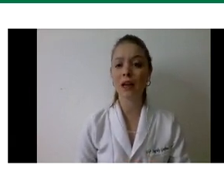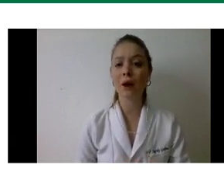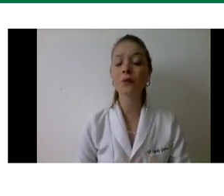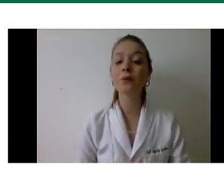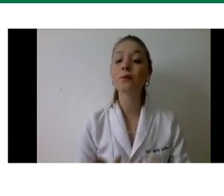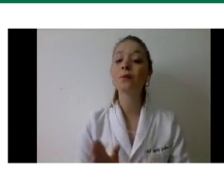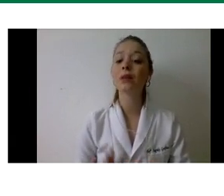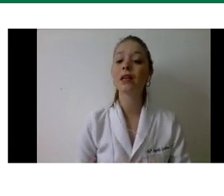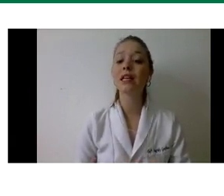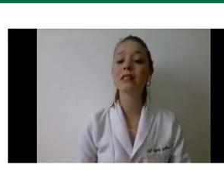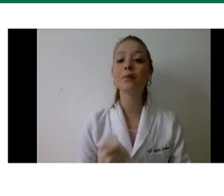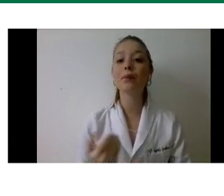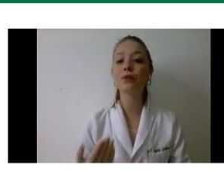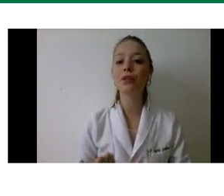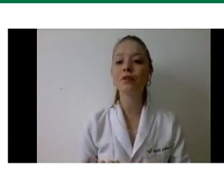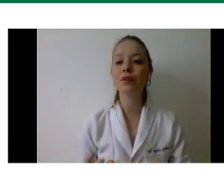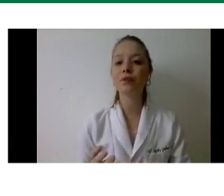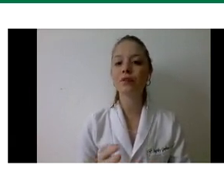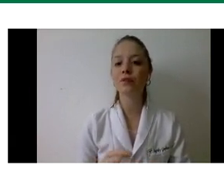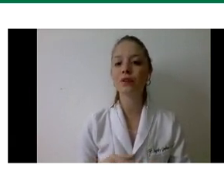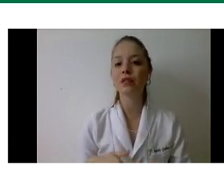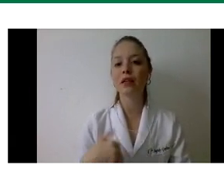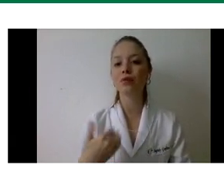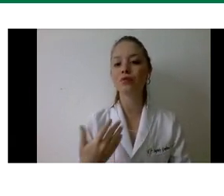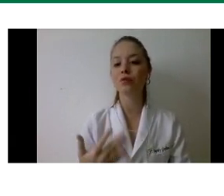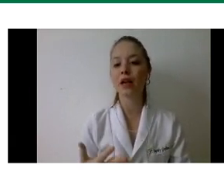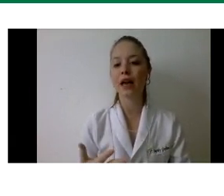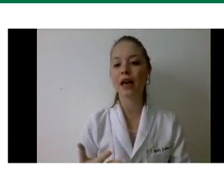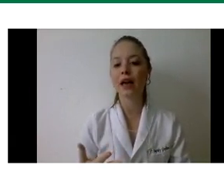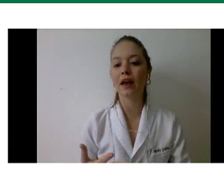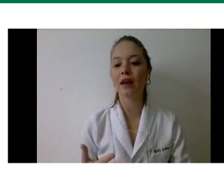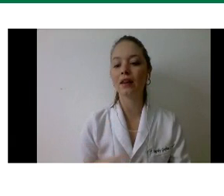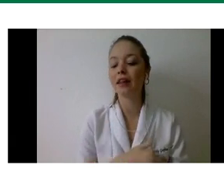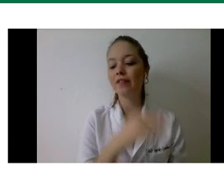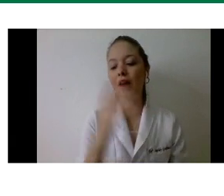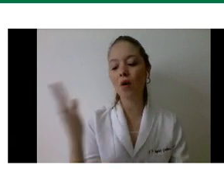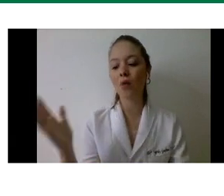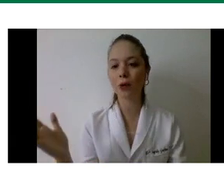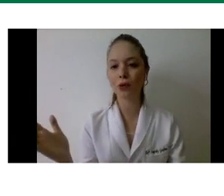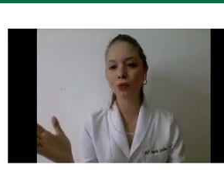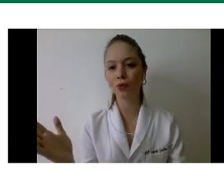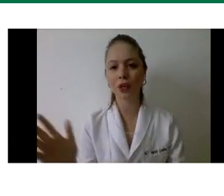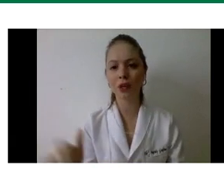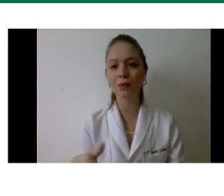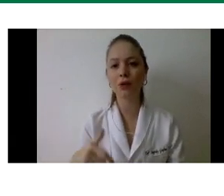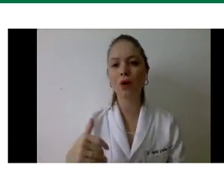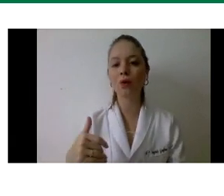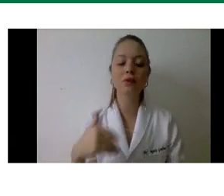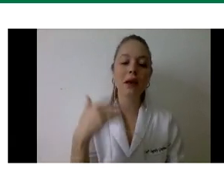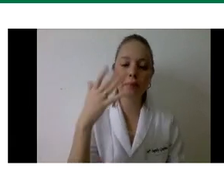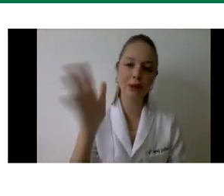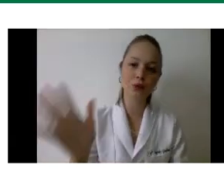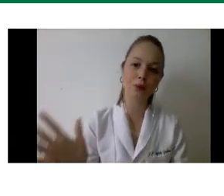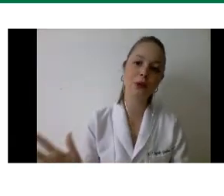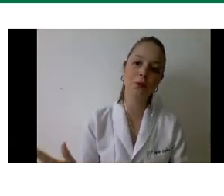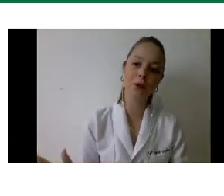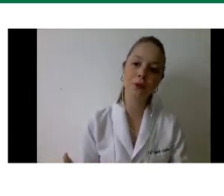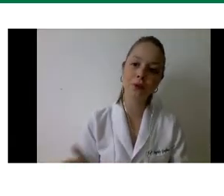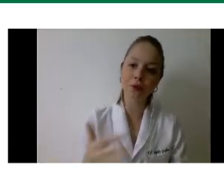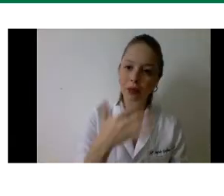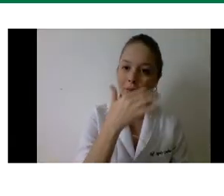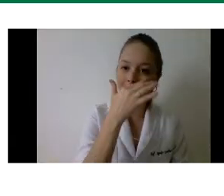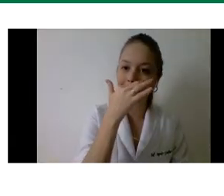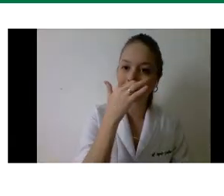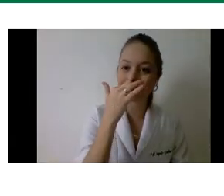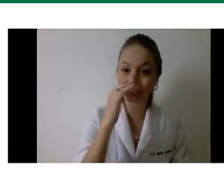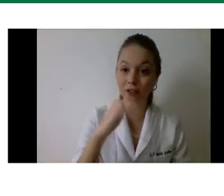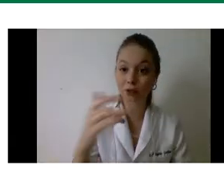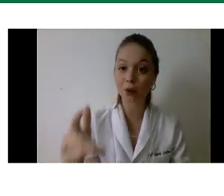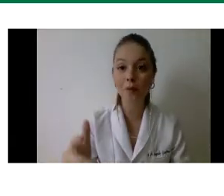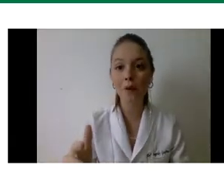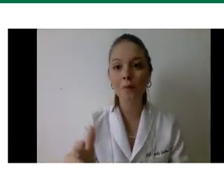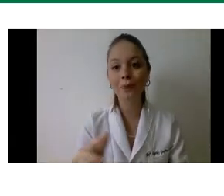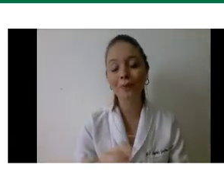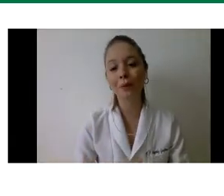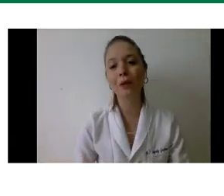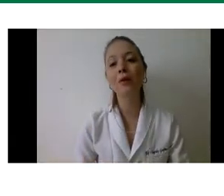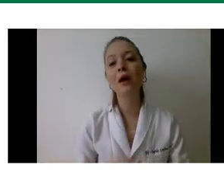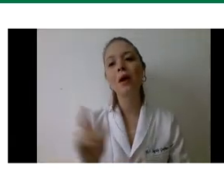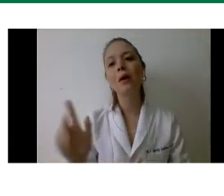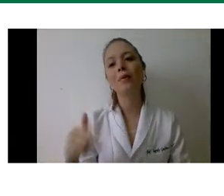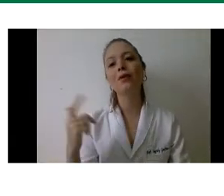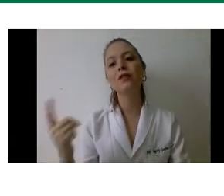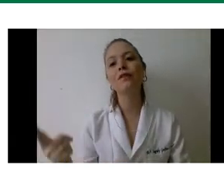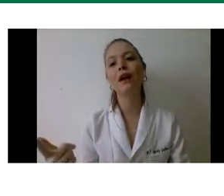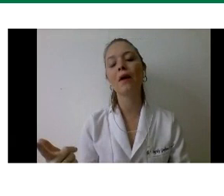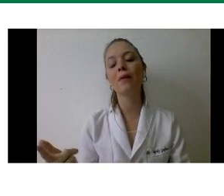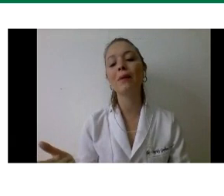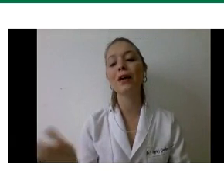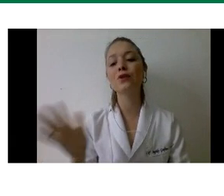para o hospital. E, se possível, se você não levar o produto químico ou saber o nome do produto químico que a criança tomou, tá